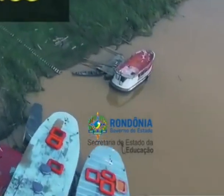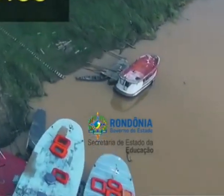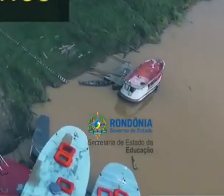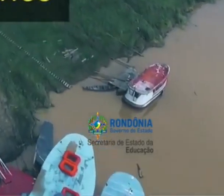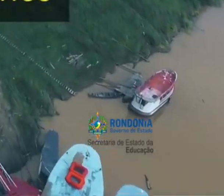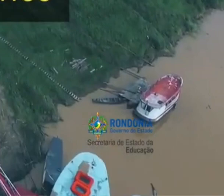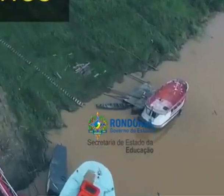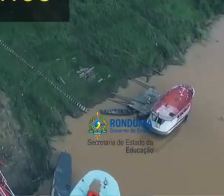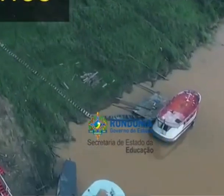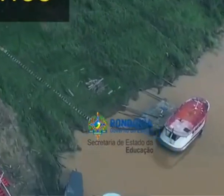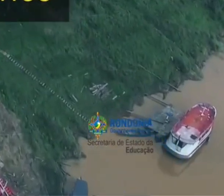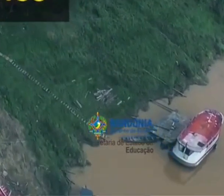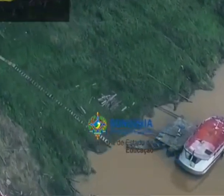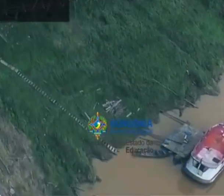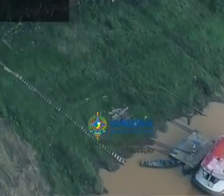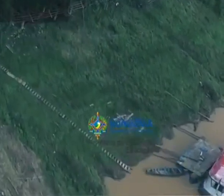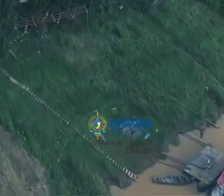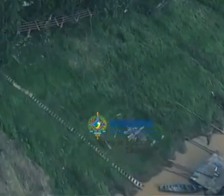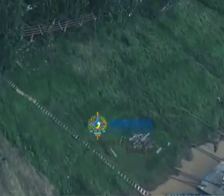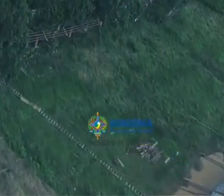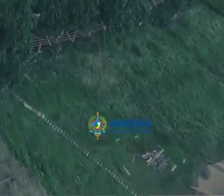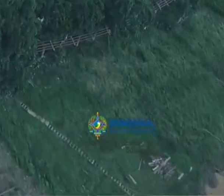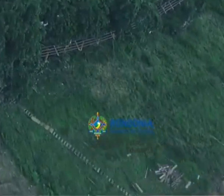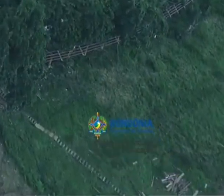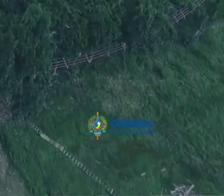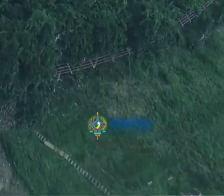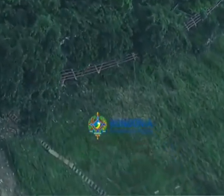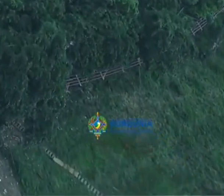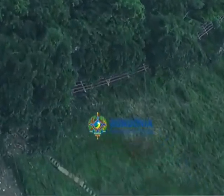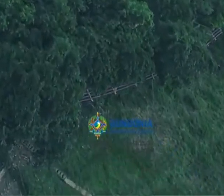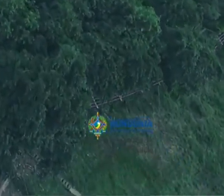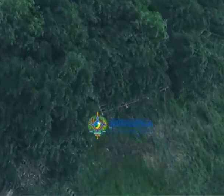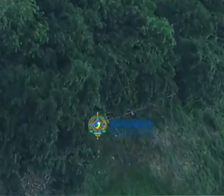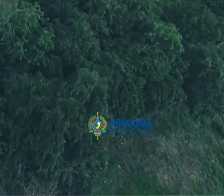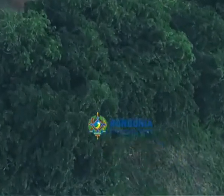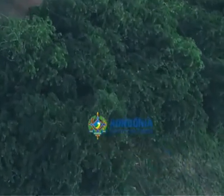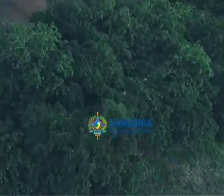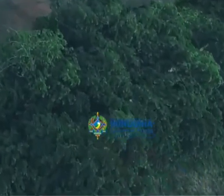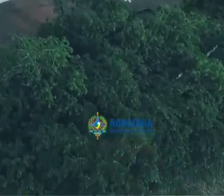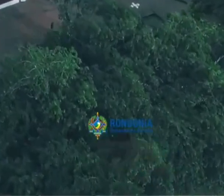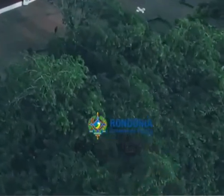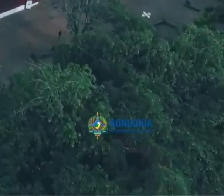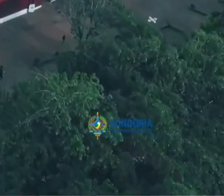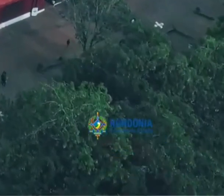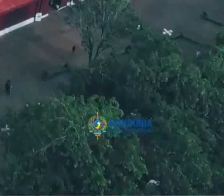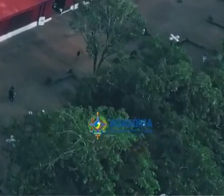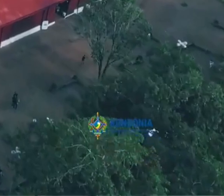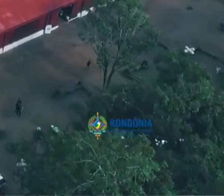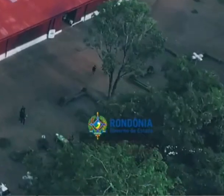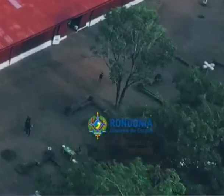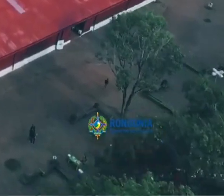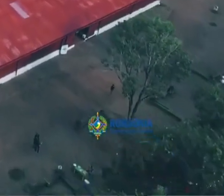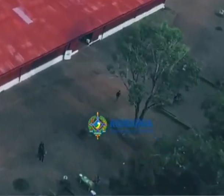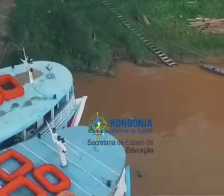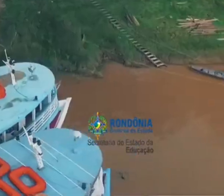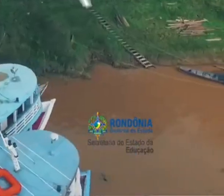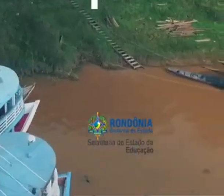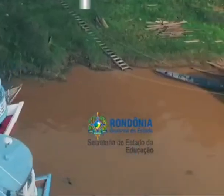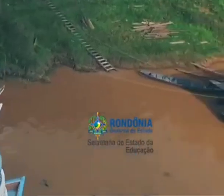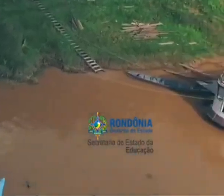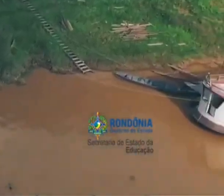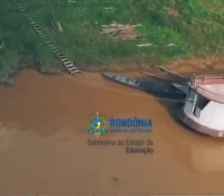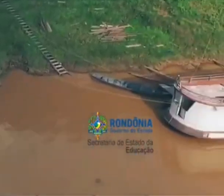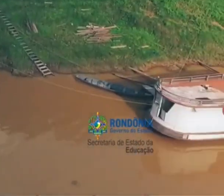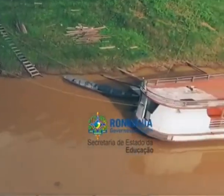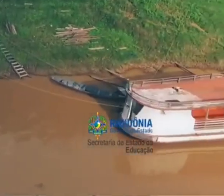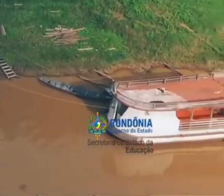assentar 7 quilômetros de trilho. Um dado interessante é que eles irão inaugurar esses 7 quilômetros de trilho no dia